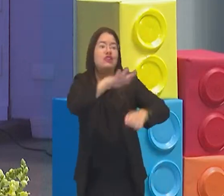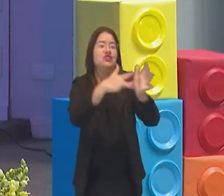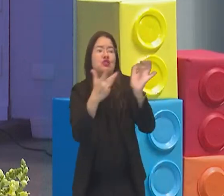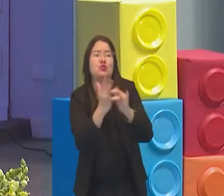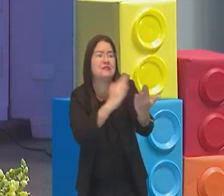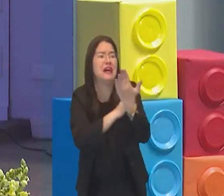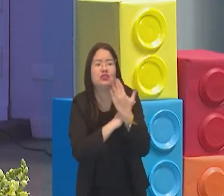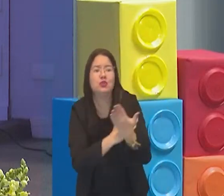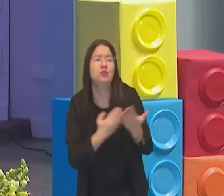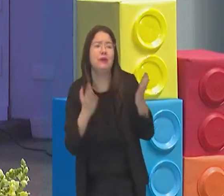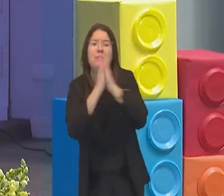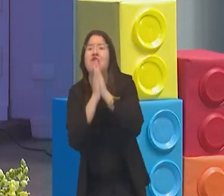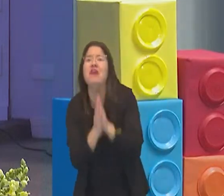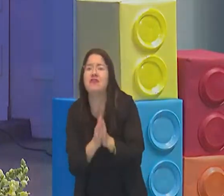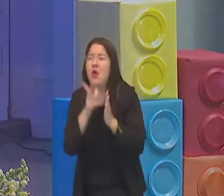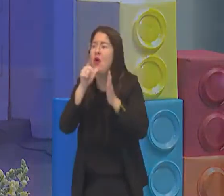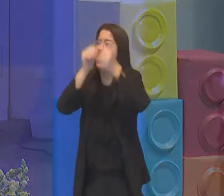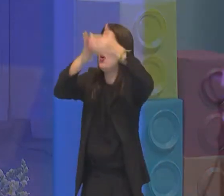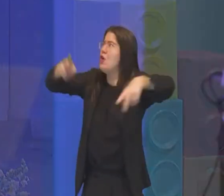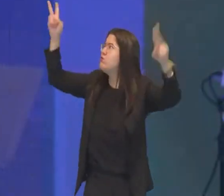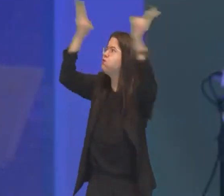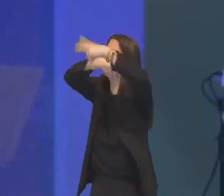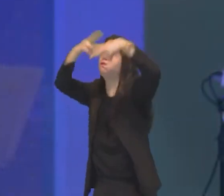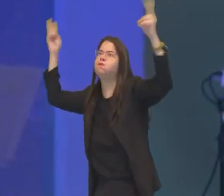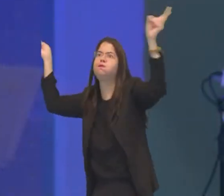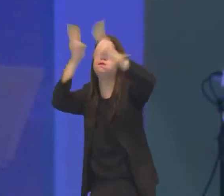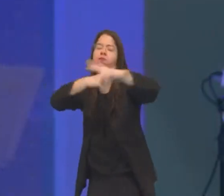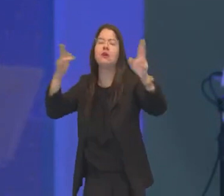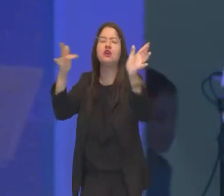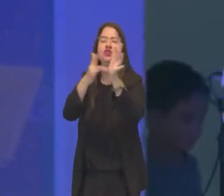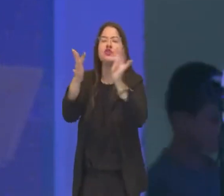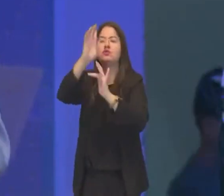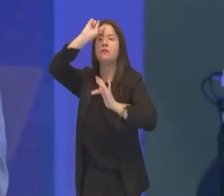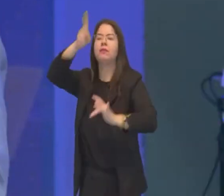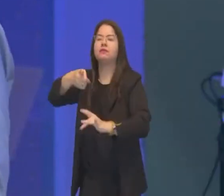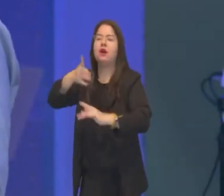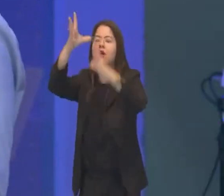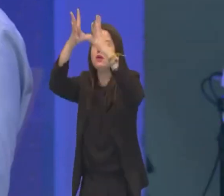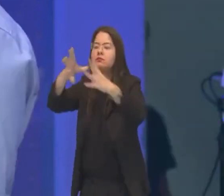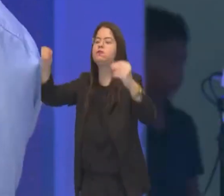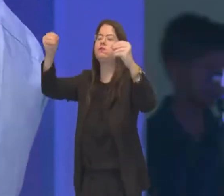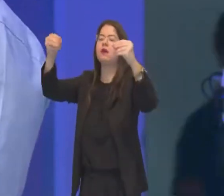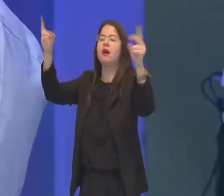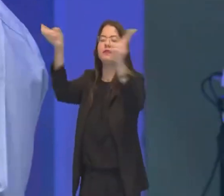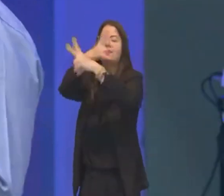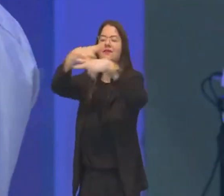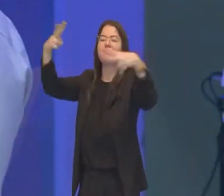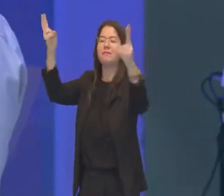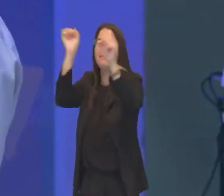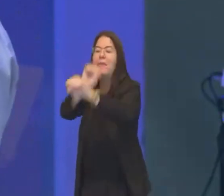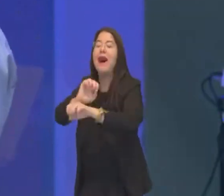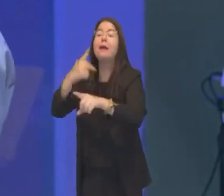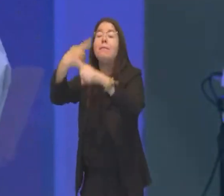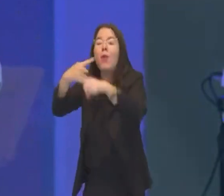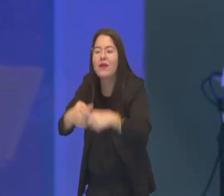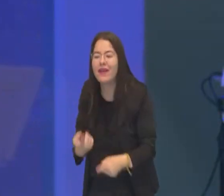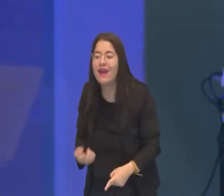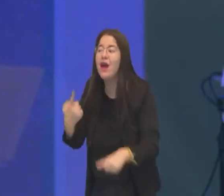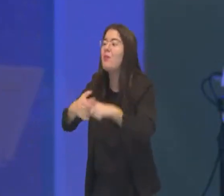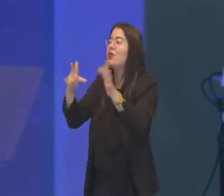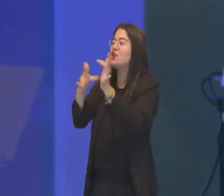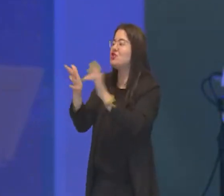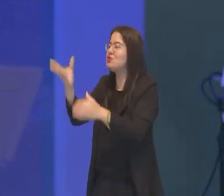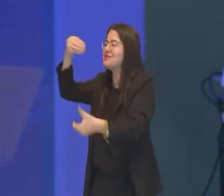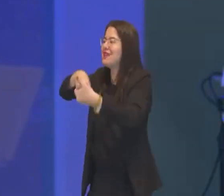nos ajuda. E Ele silencia, acalma aquela tempestade. Por quê? Porque Jesus estava